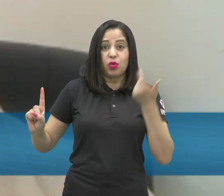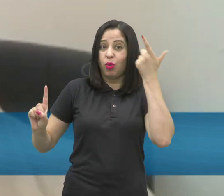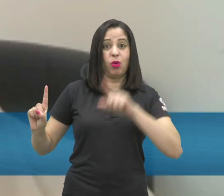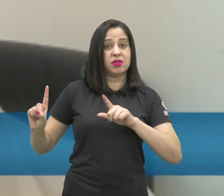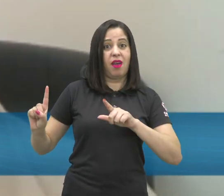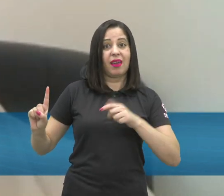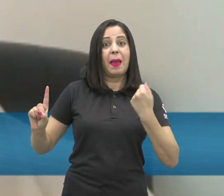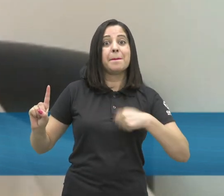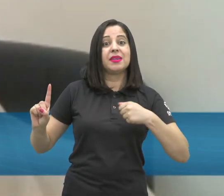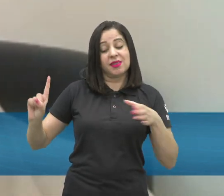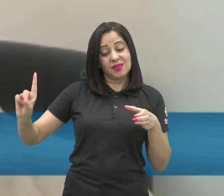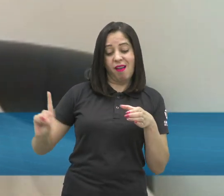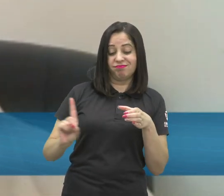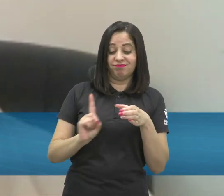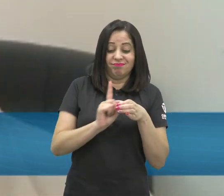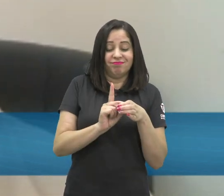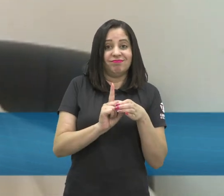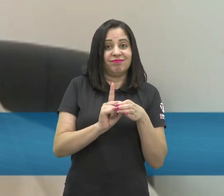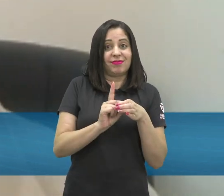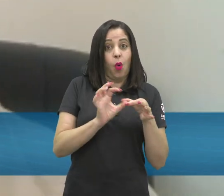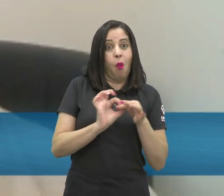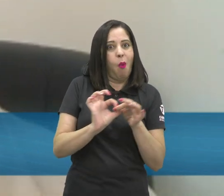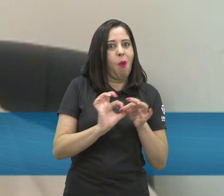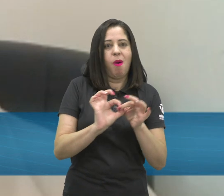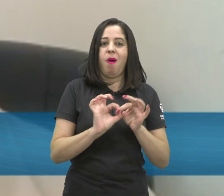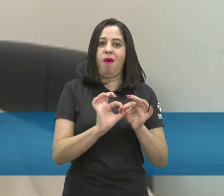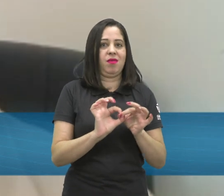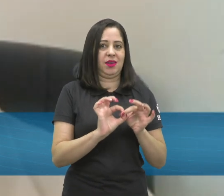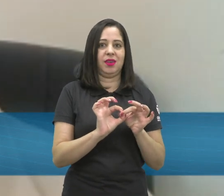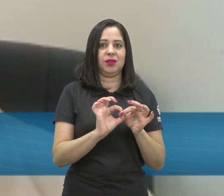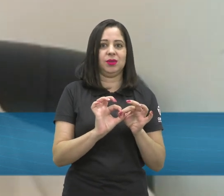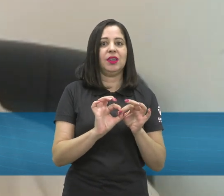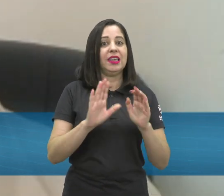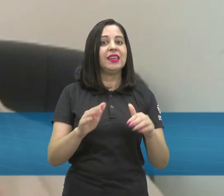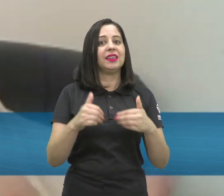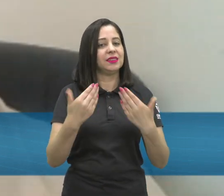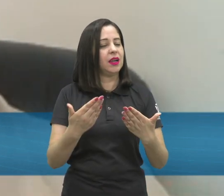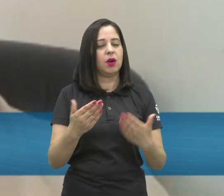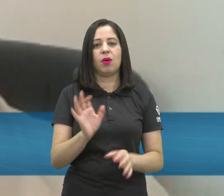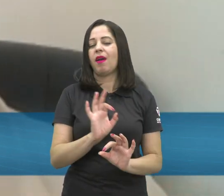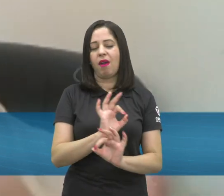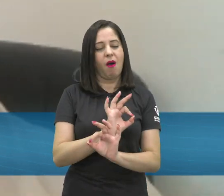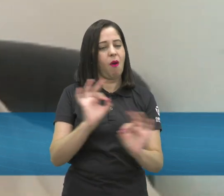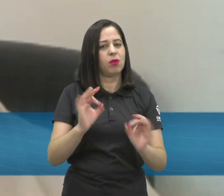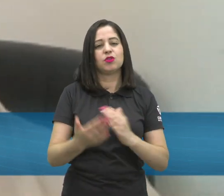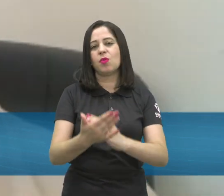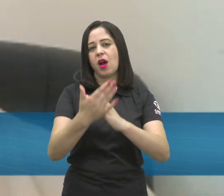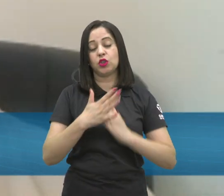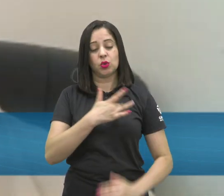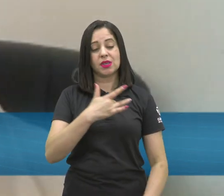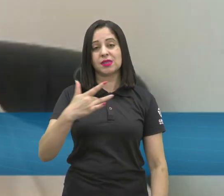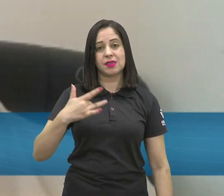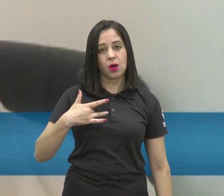com o outro e quando transformamos a vida desse outro no modo social, isso me alimenta. Isso além muito mais do que só favorecer também